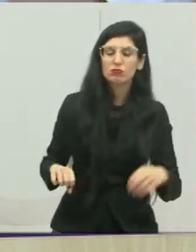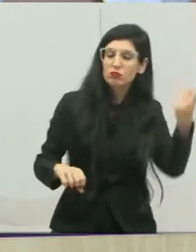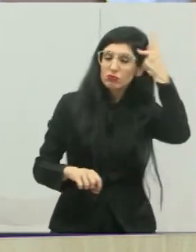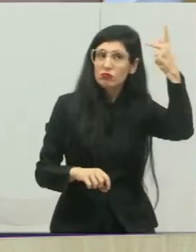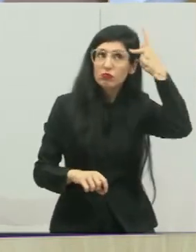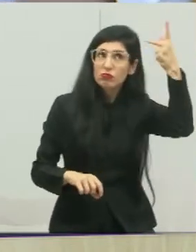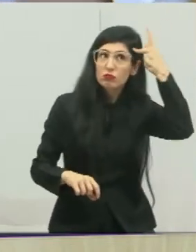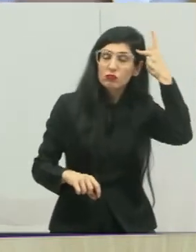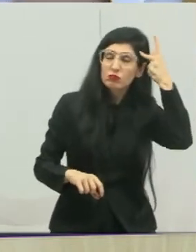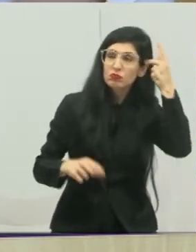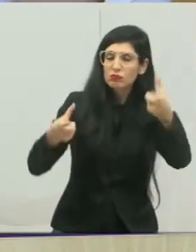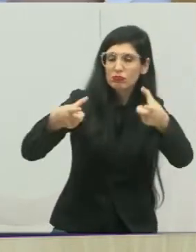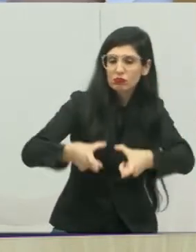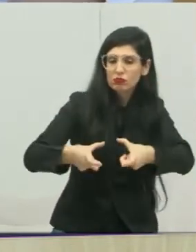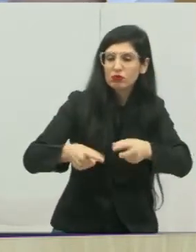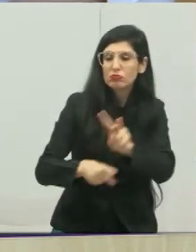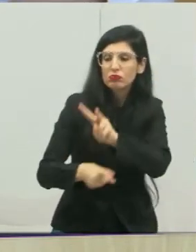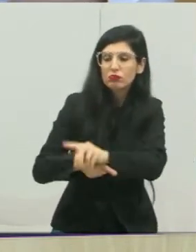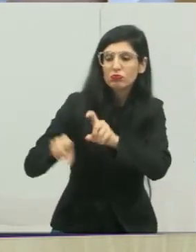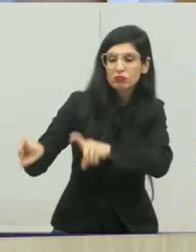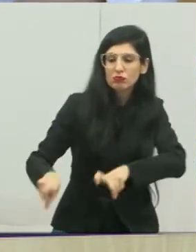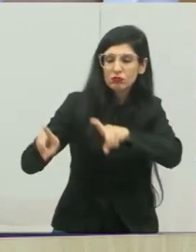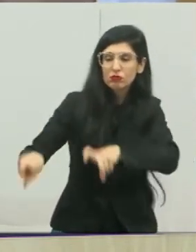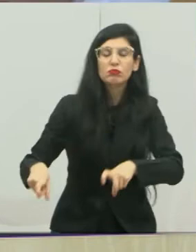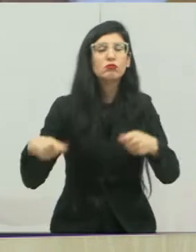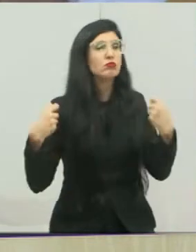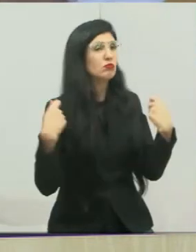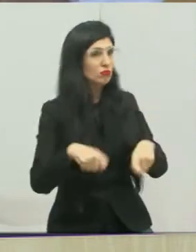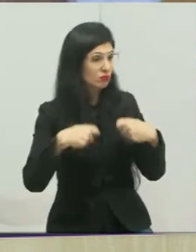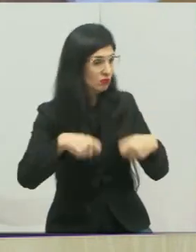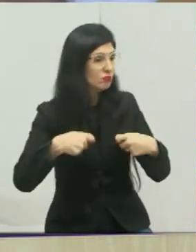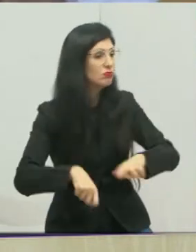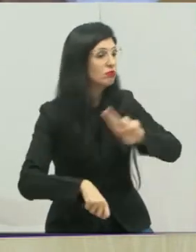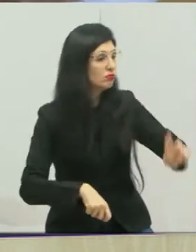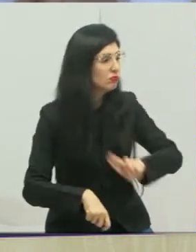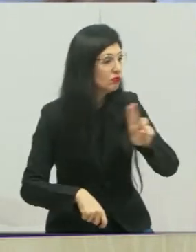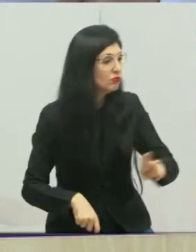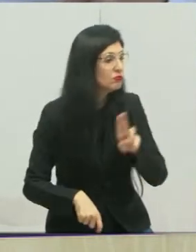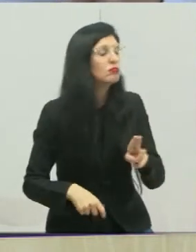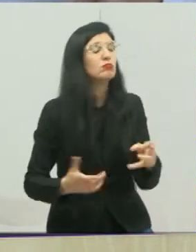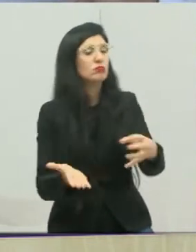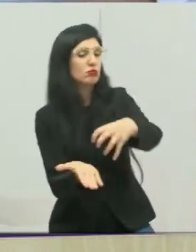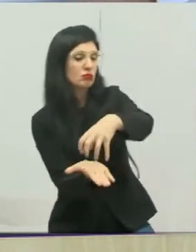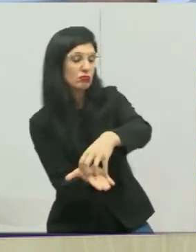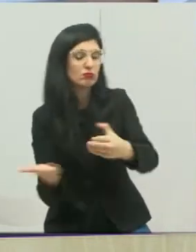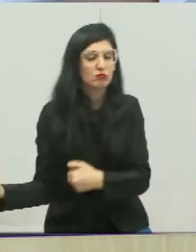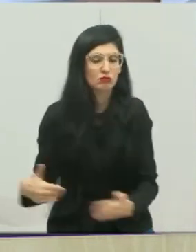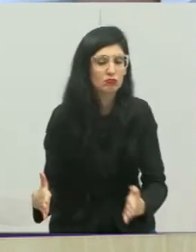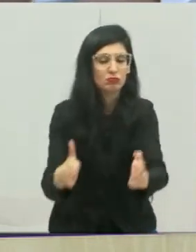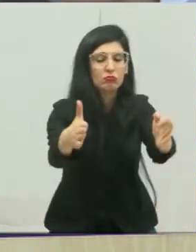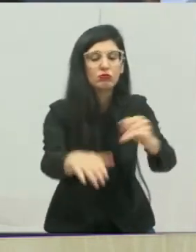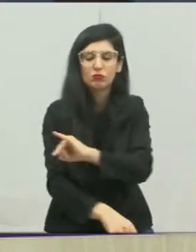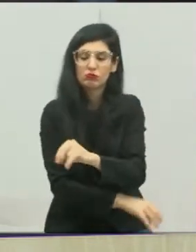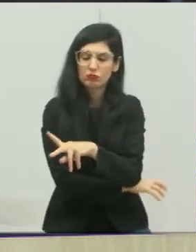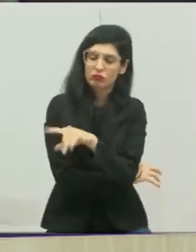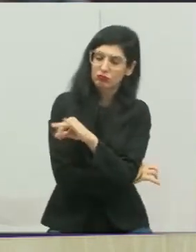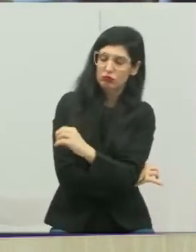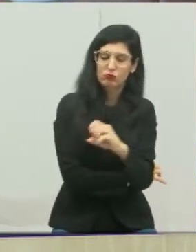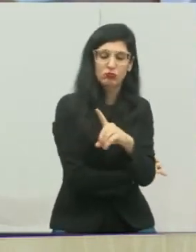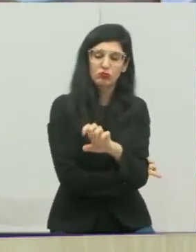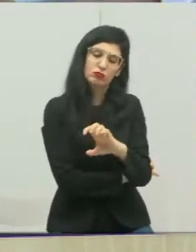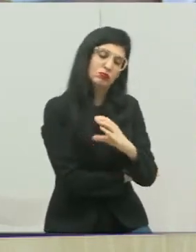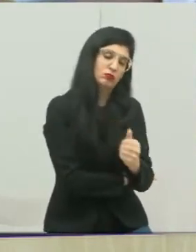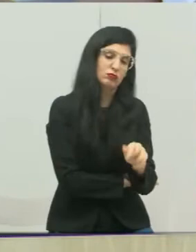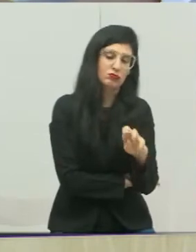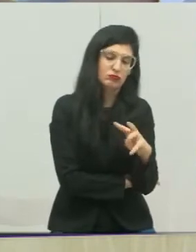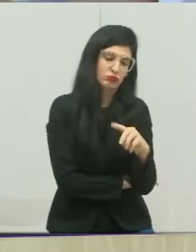Paulo, solicitando seja concedida a permissão de uso de parte de área do órgão localizada na estrada Júlio de Carvalho, em